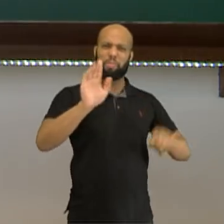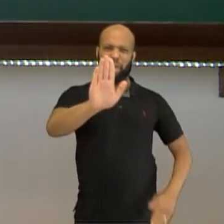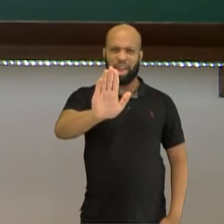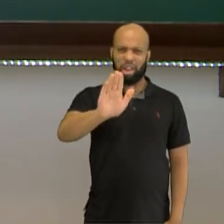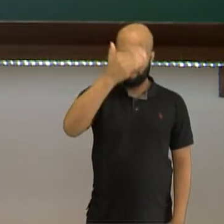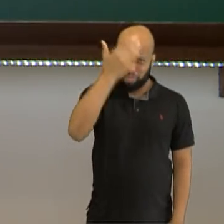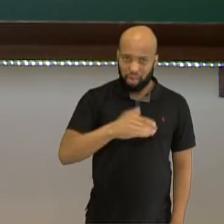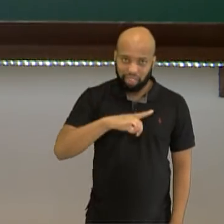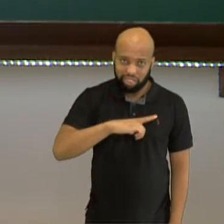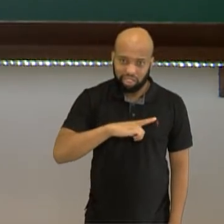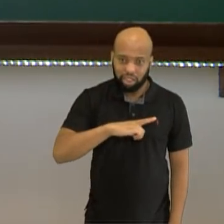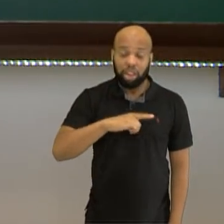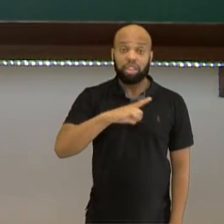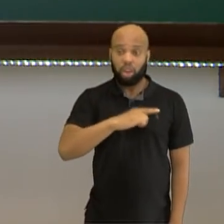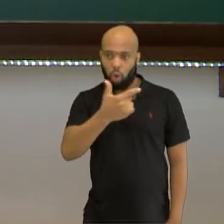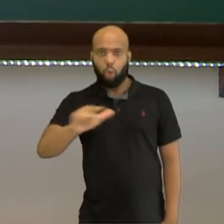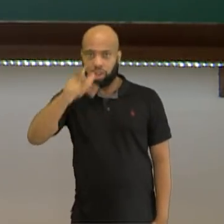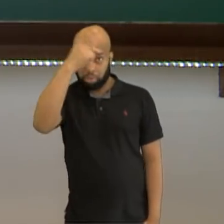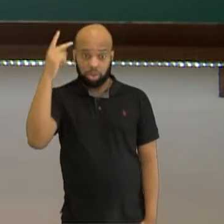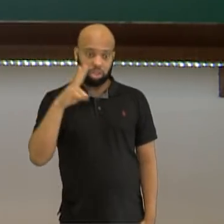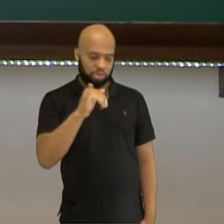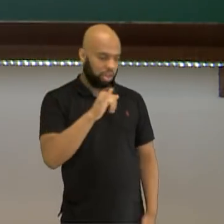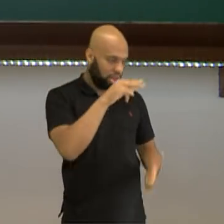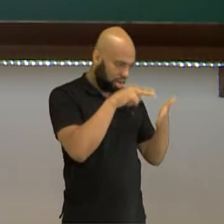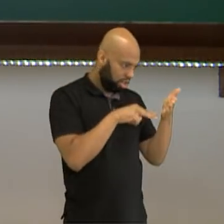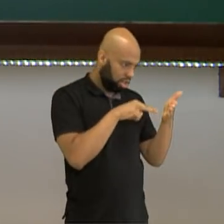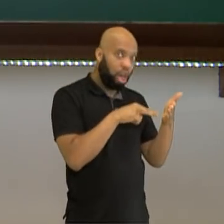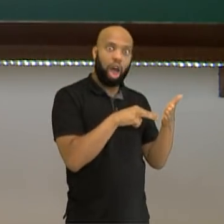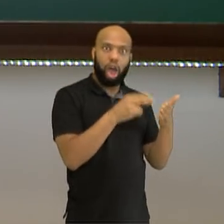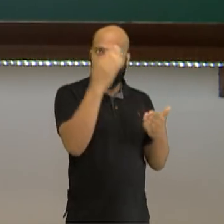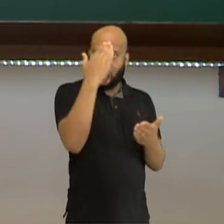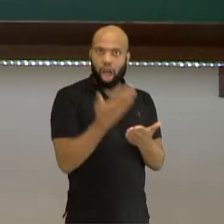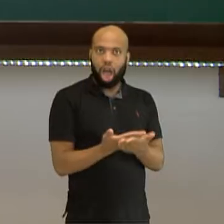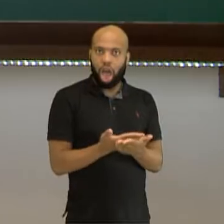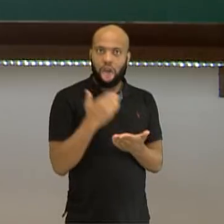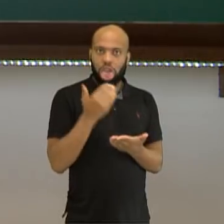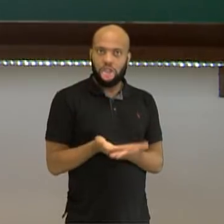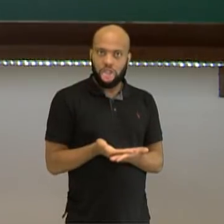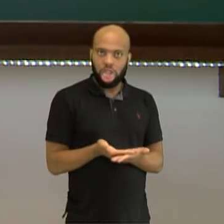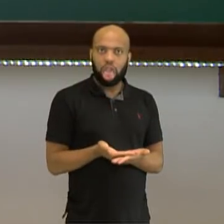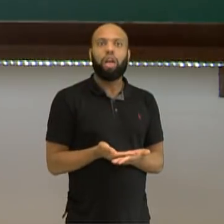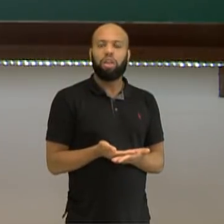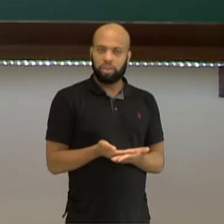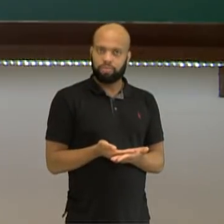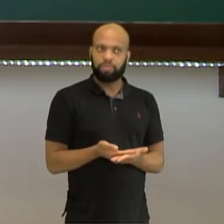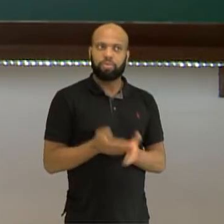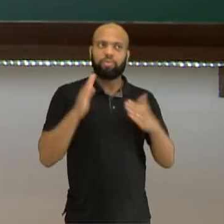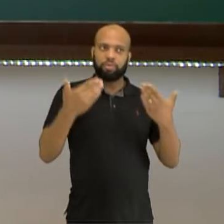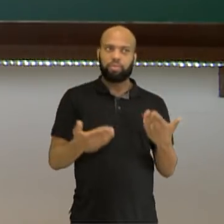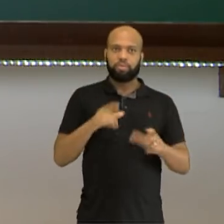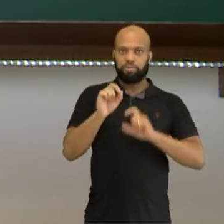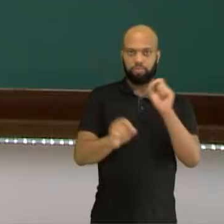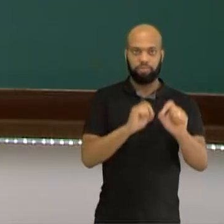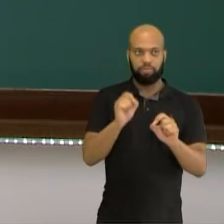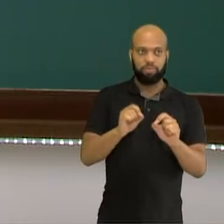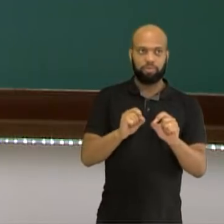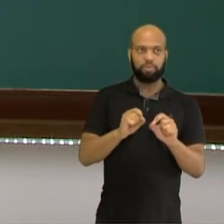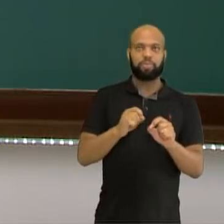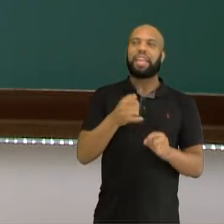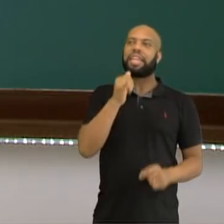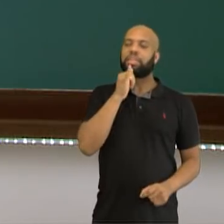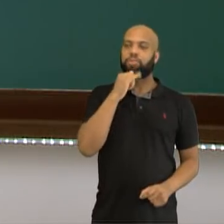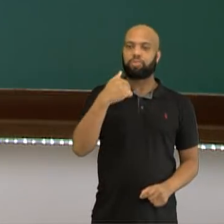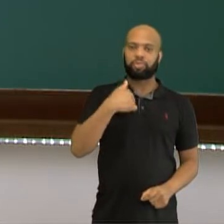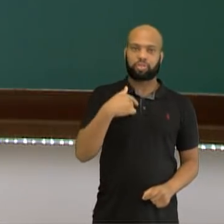outras pessoas que vão olhar, que vão ler, vão acreditar no que está vendo. Ou seja, é um famoso telefone sem